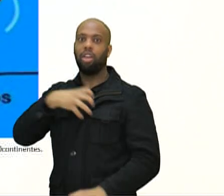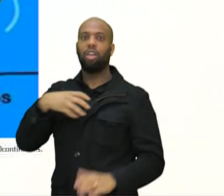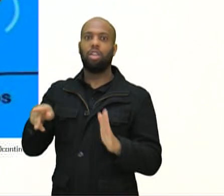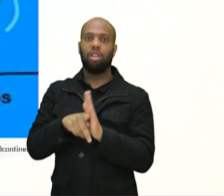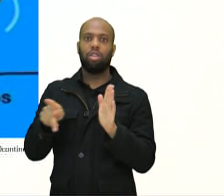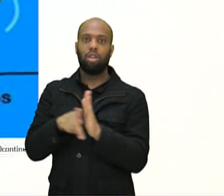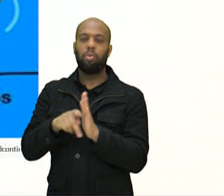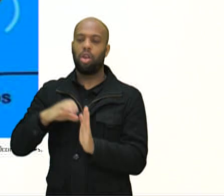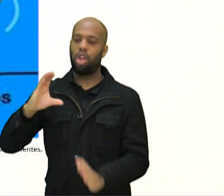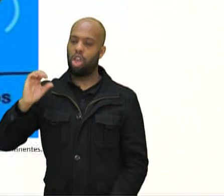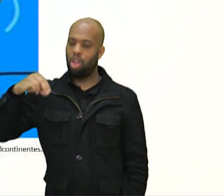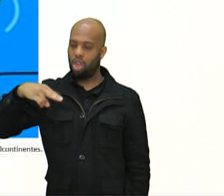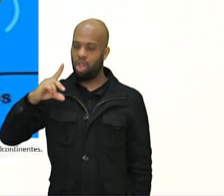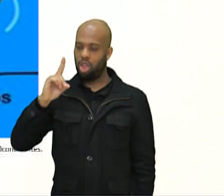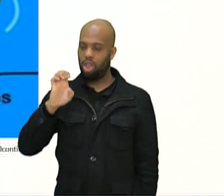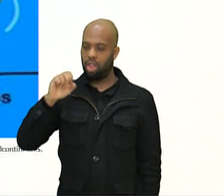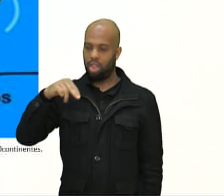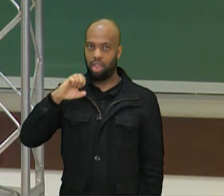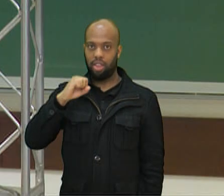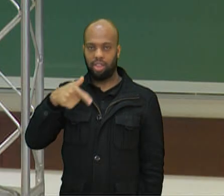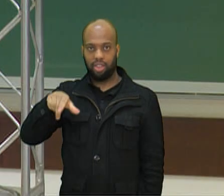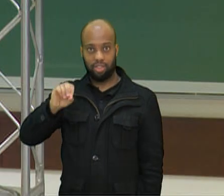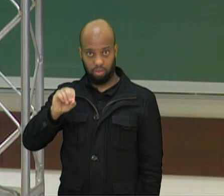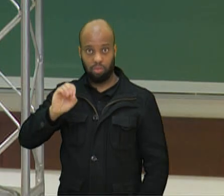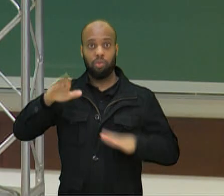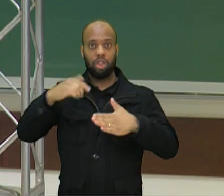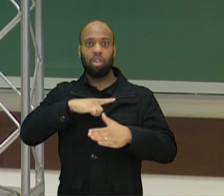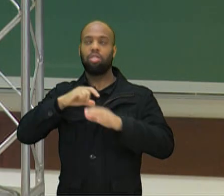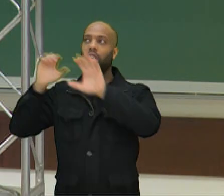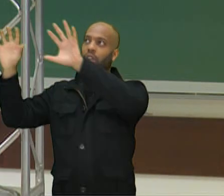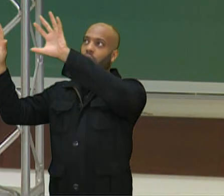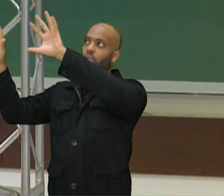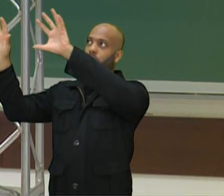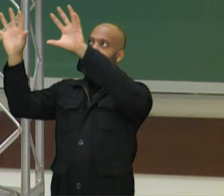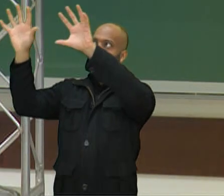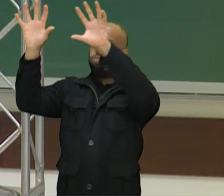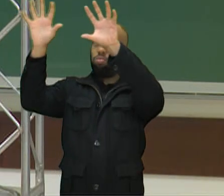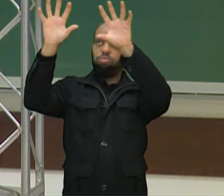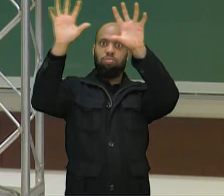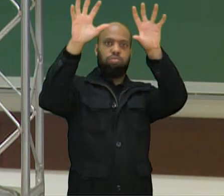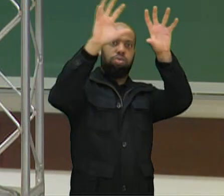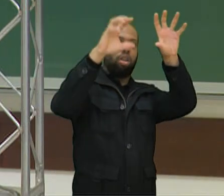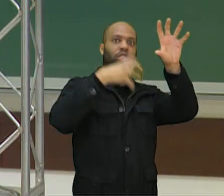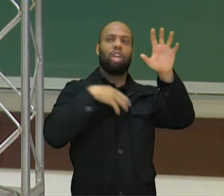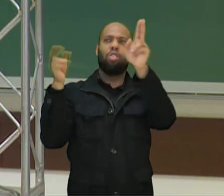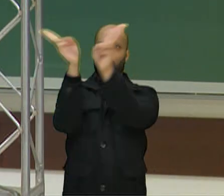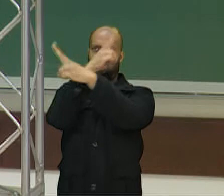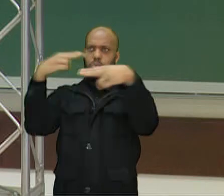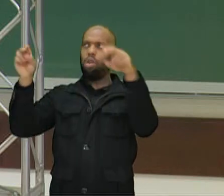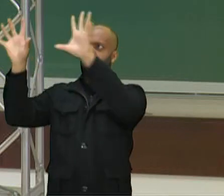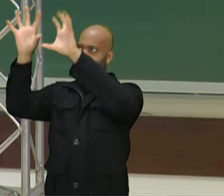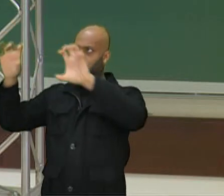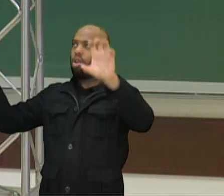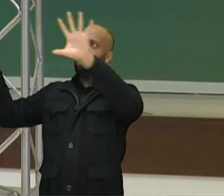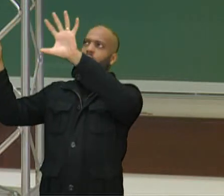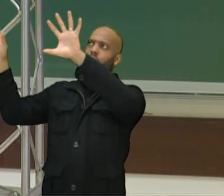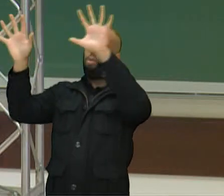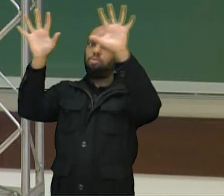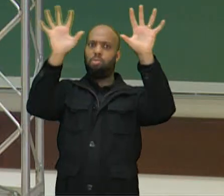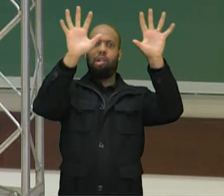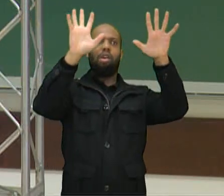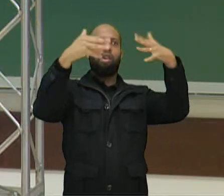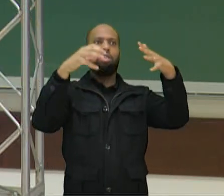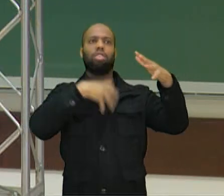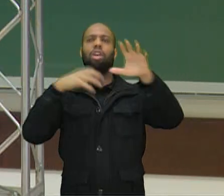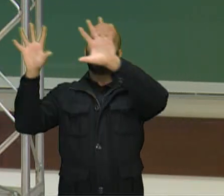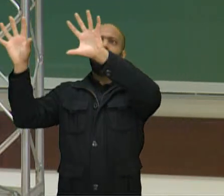de condensação. As nuvens elas vão se movimentar na atmosfera por meio da ação dos ventos. E essas nuvens,